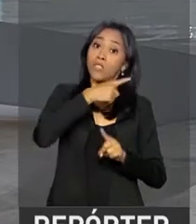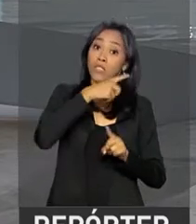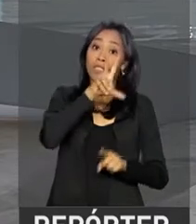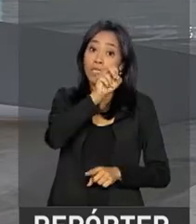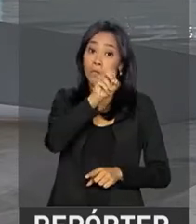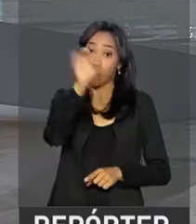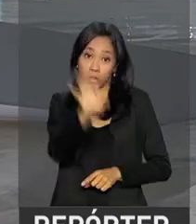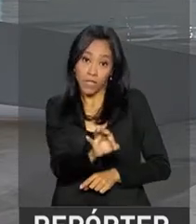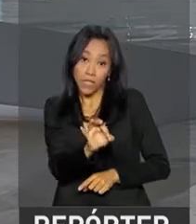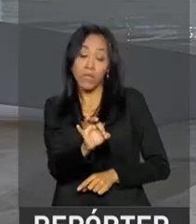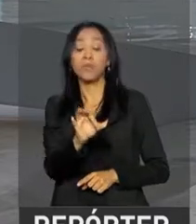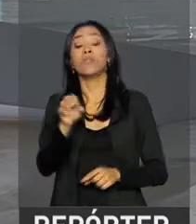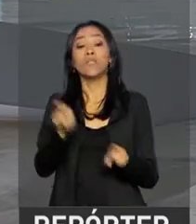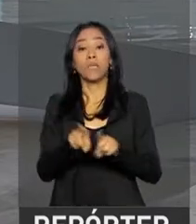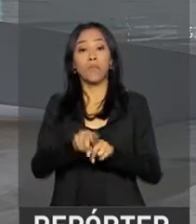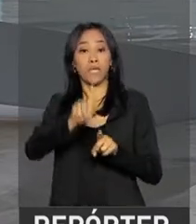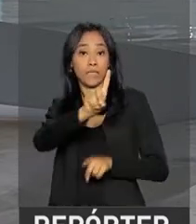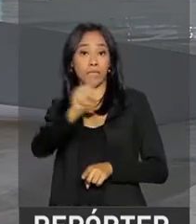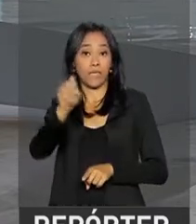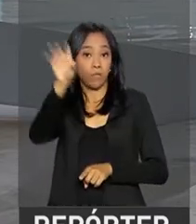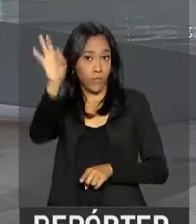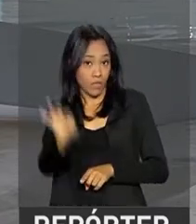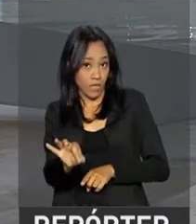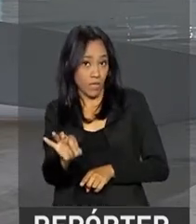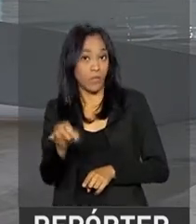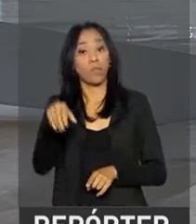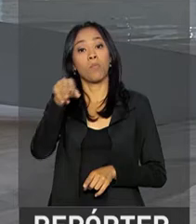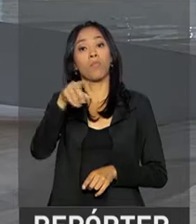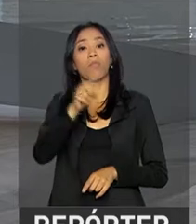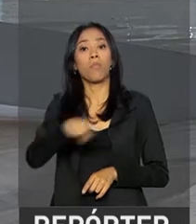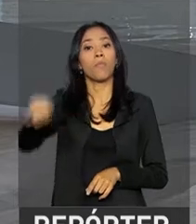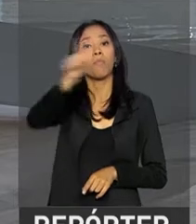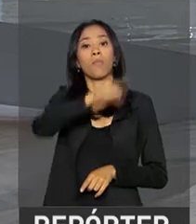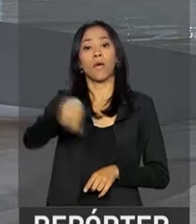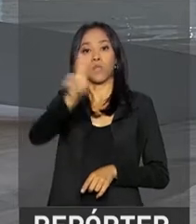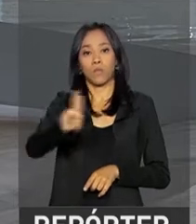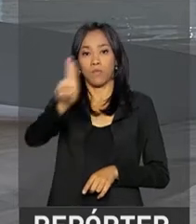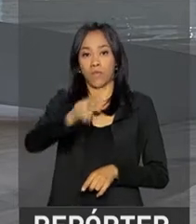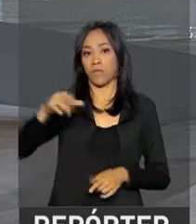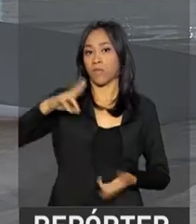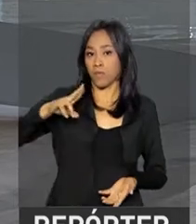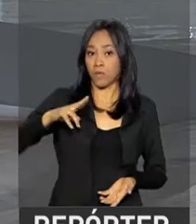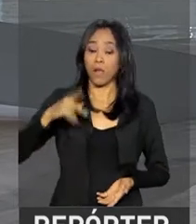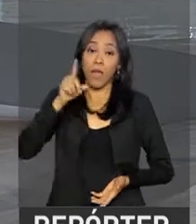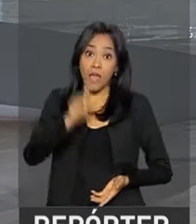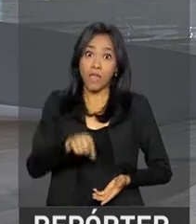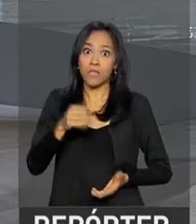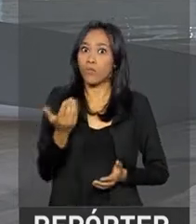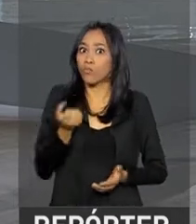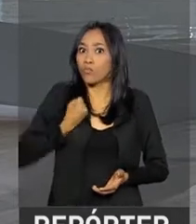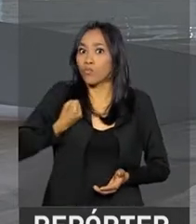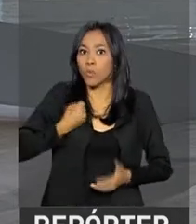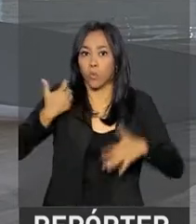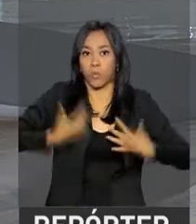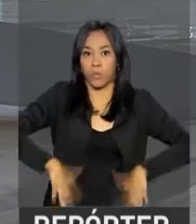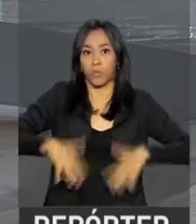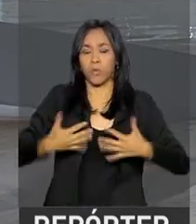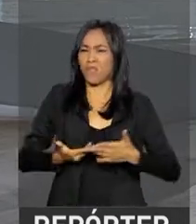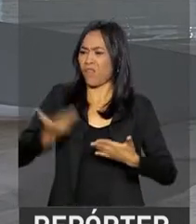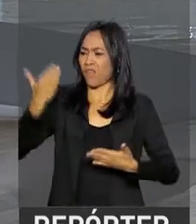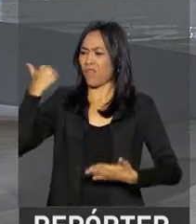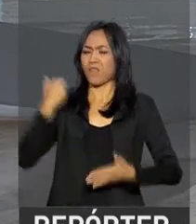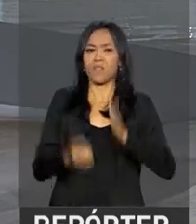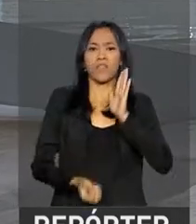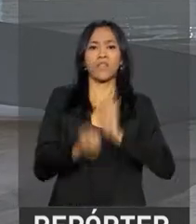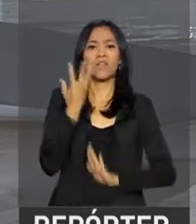de ensino superior, né, privadas de ensino superior. Este está sendo considerado o maior número de vagas, Thaísa, desde que o programa foi